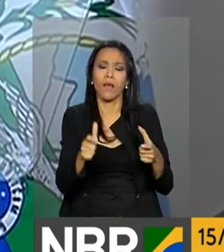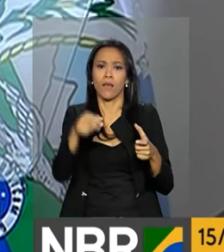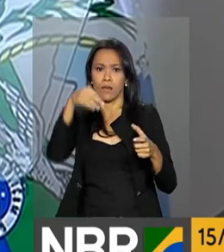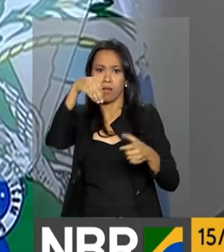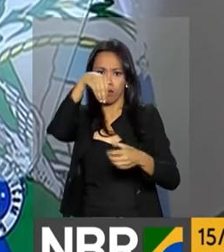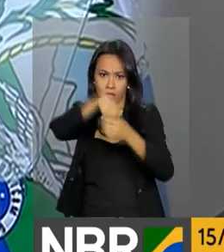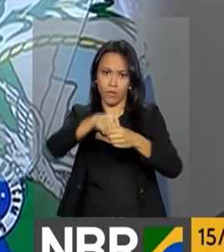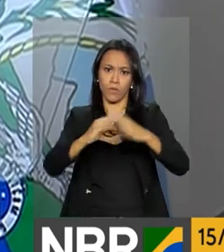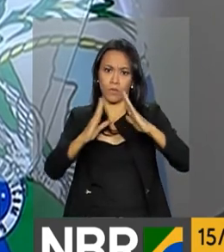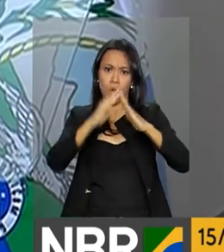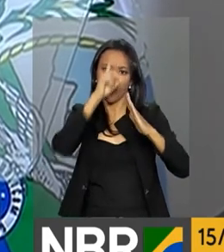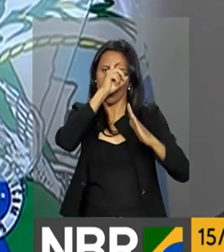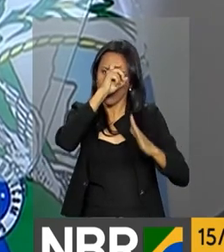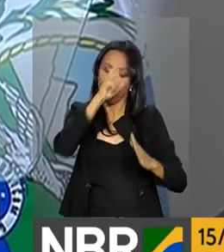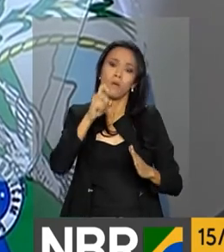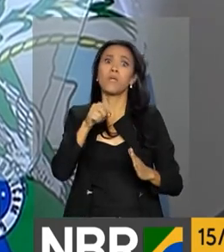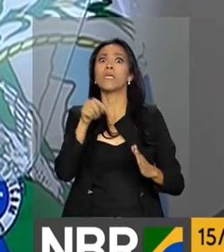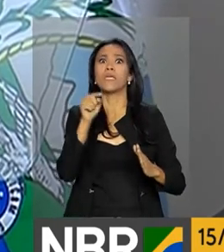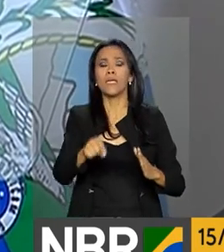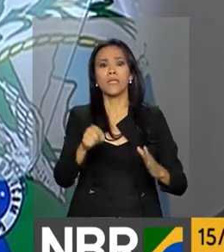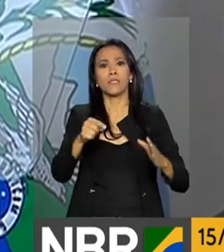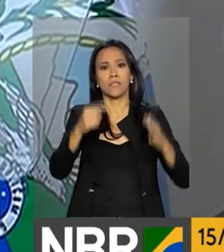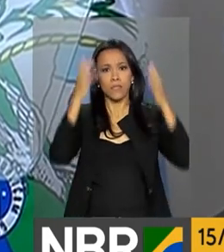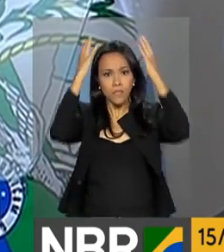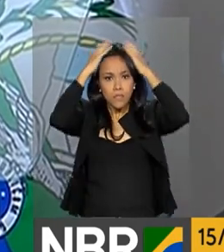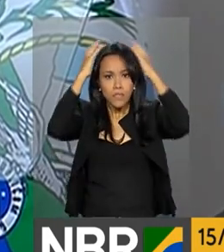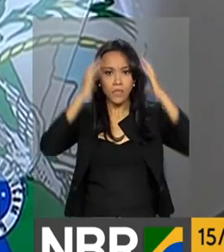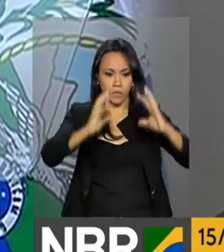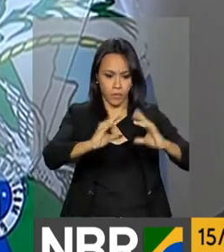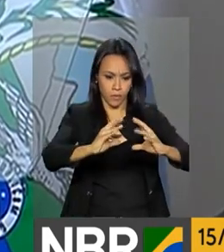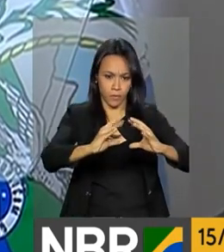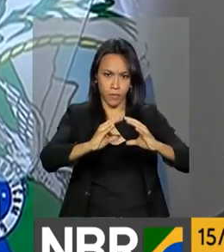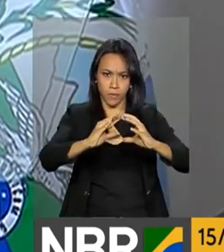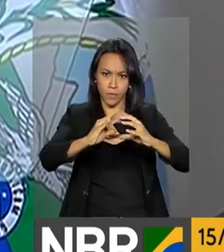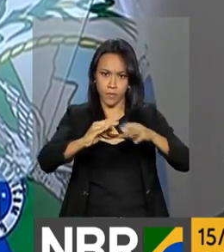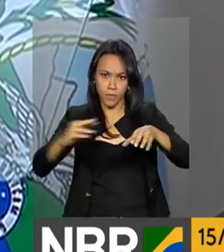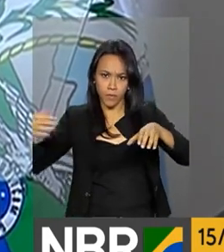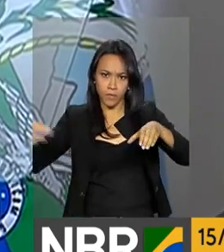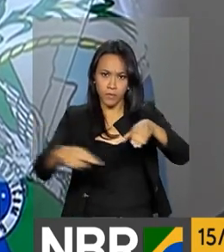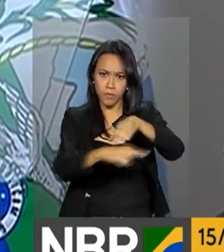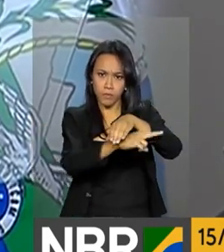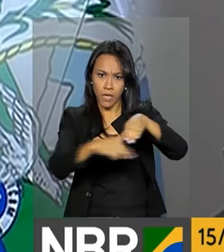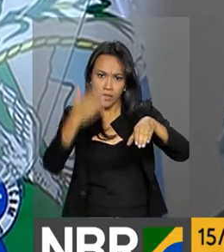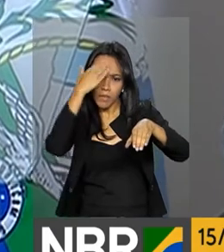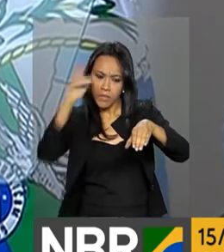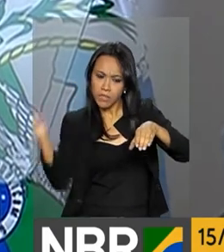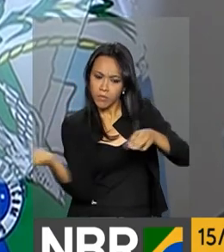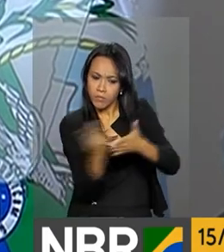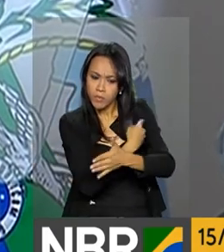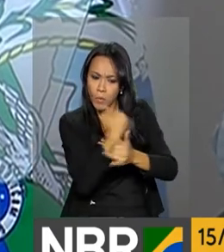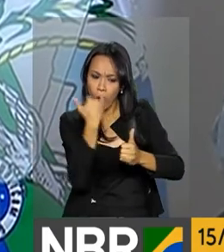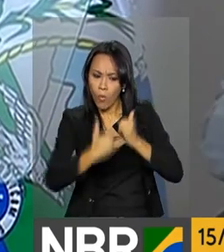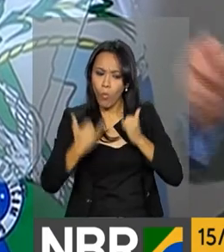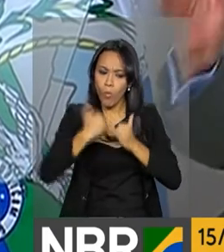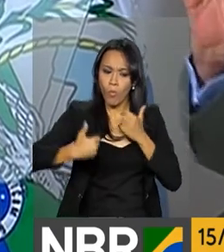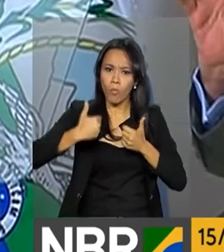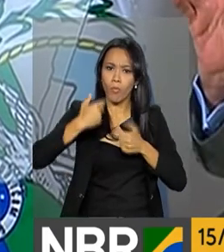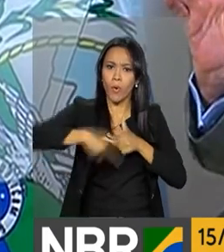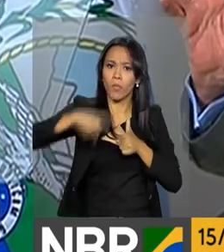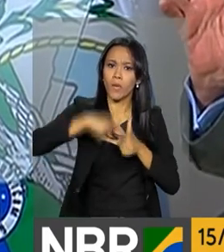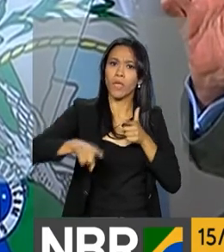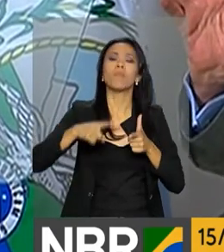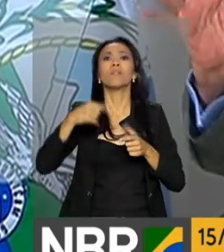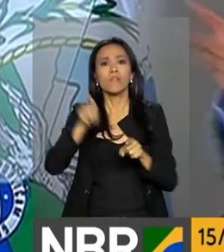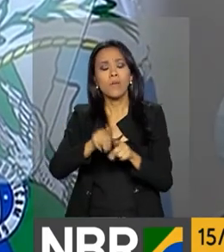extraordinário, né, que cuida da questão do cérebro, se detectar um determinado problema no cérebro, ele não só detecta, como imediatamente